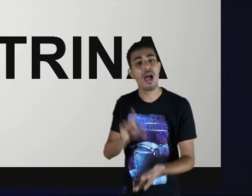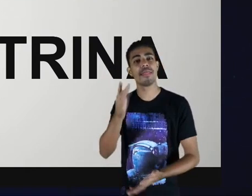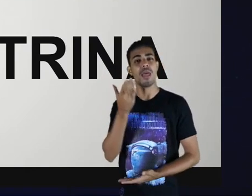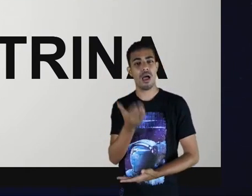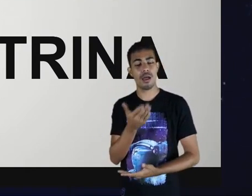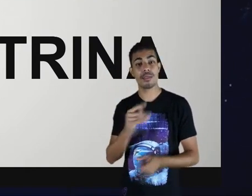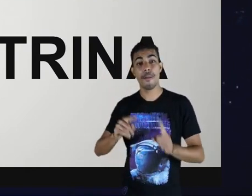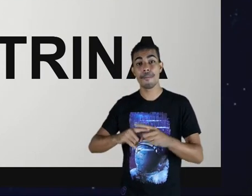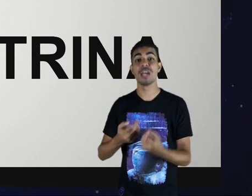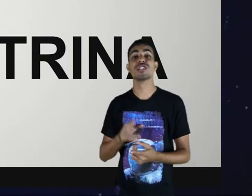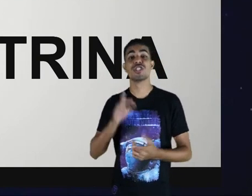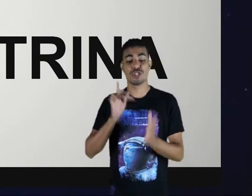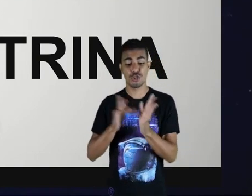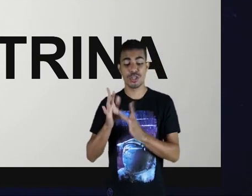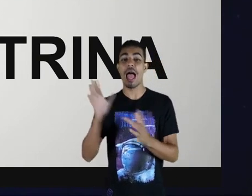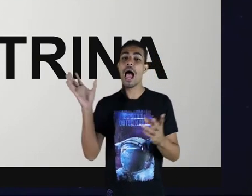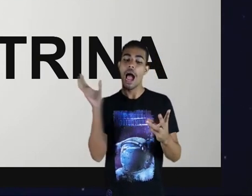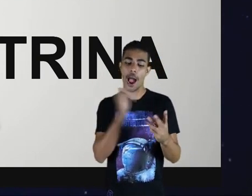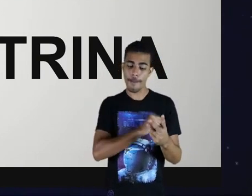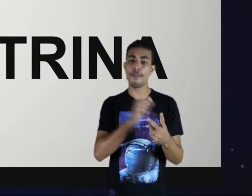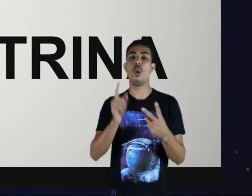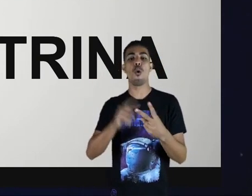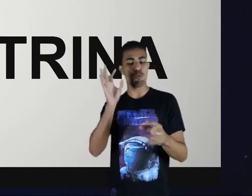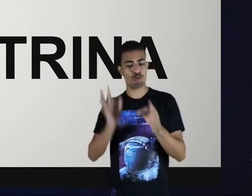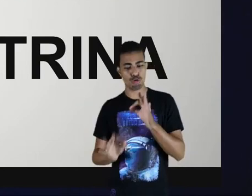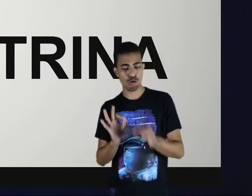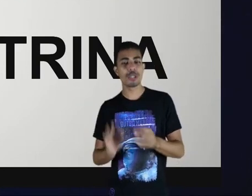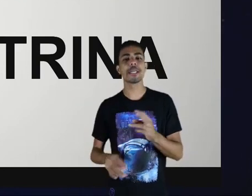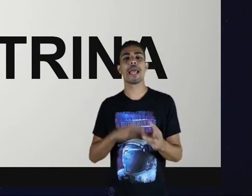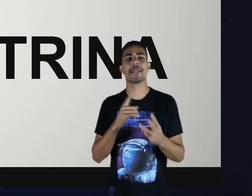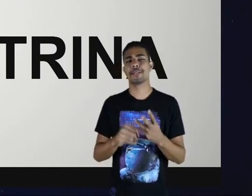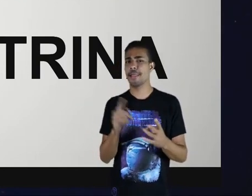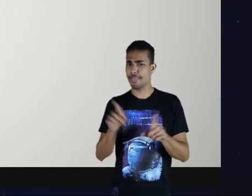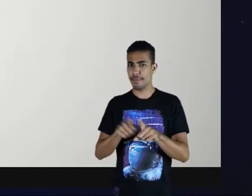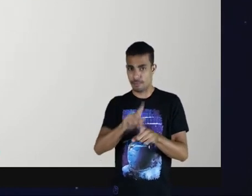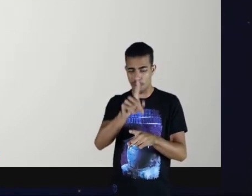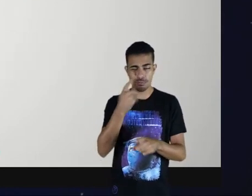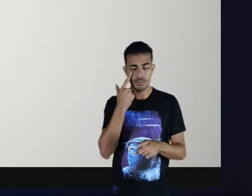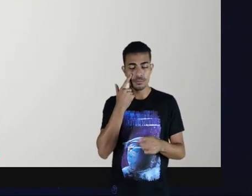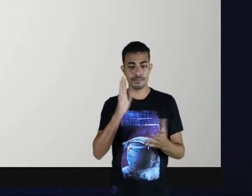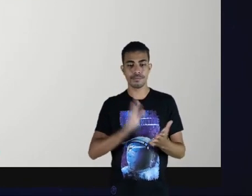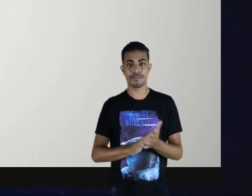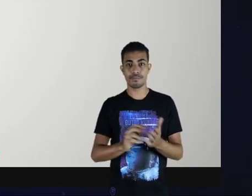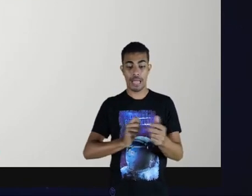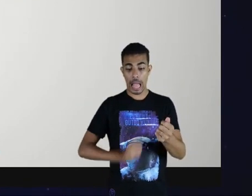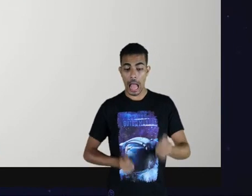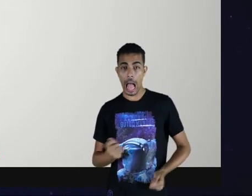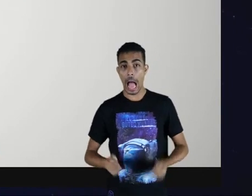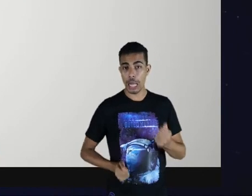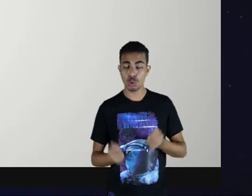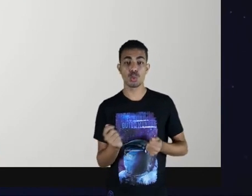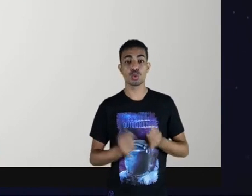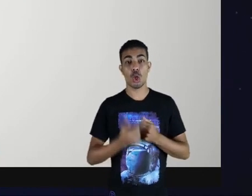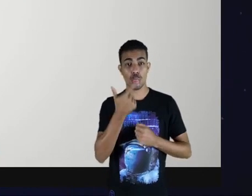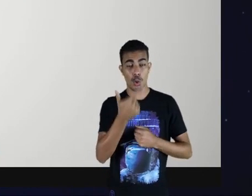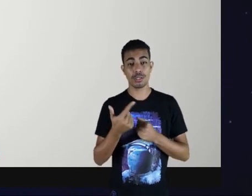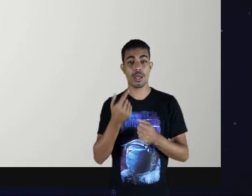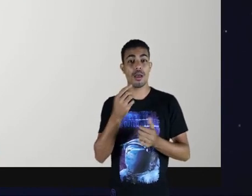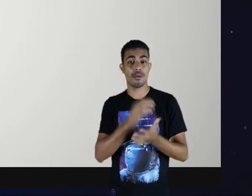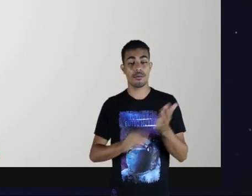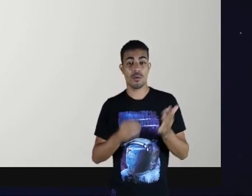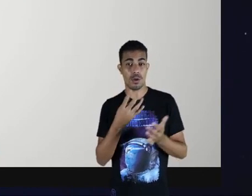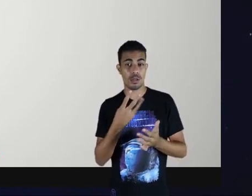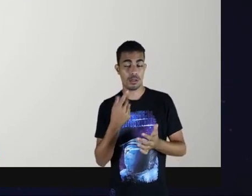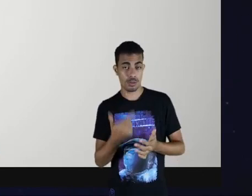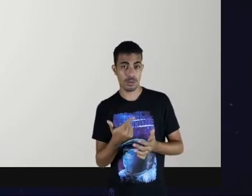amor, mas Jesus é amor e é justiça. Veja aí algumas passagens. Atos 2:42, e perseveravam,